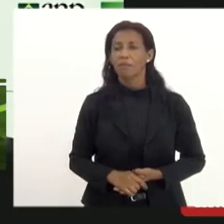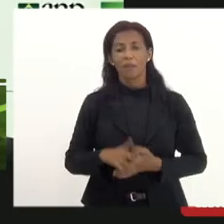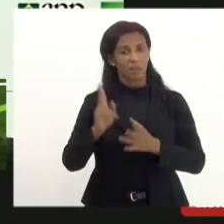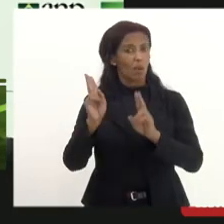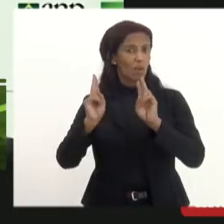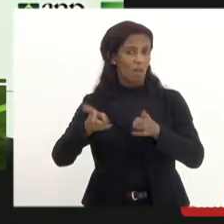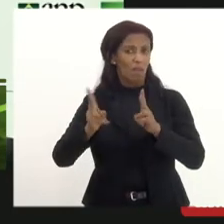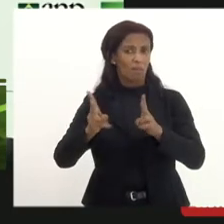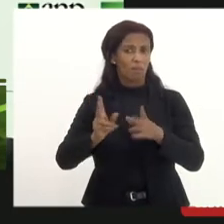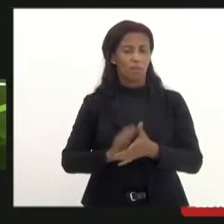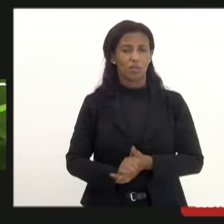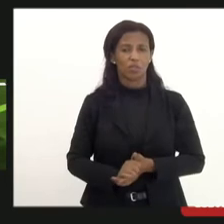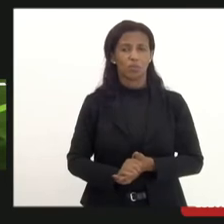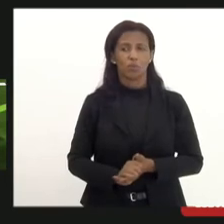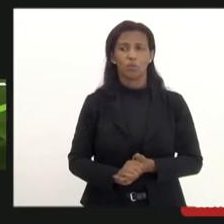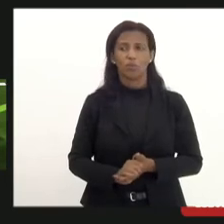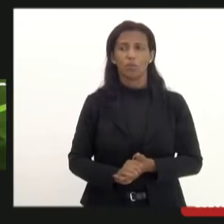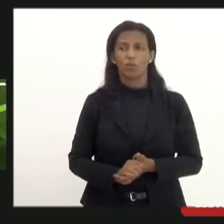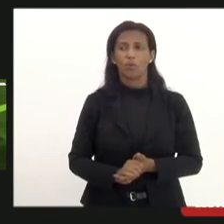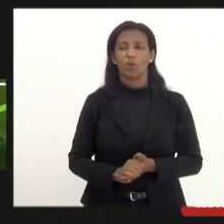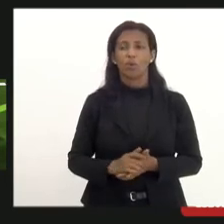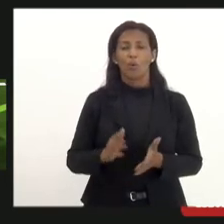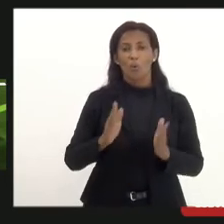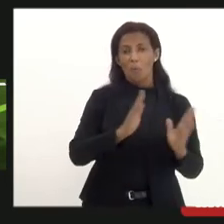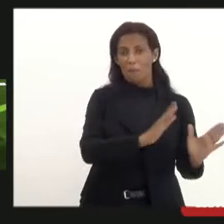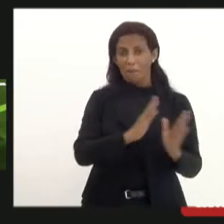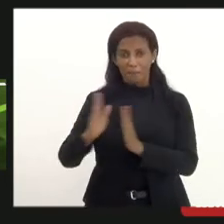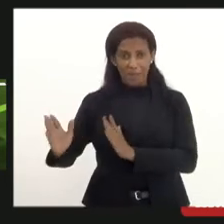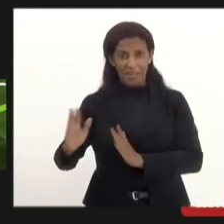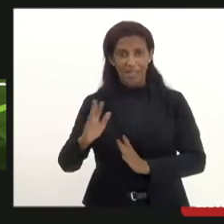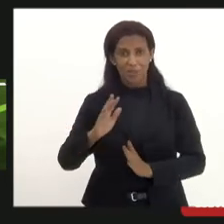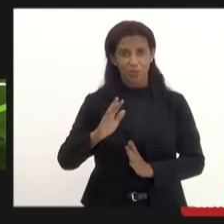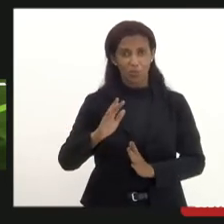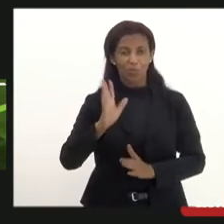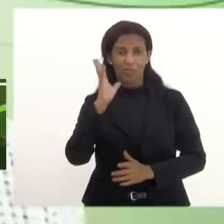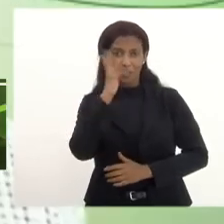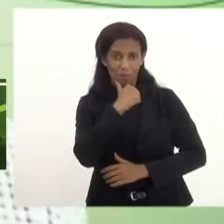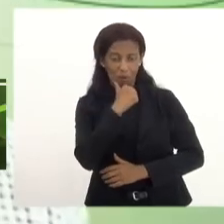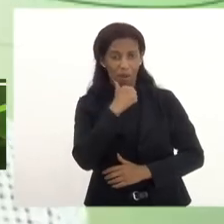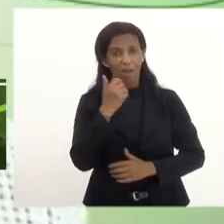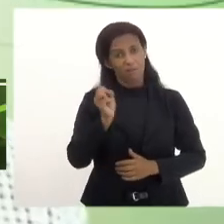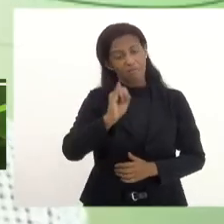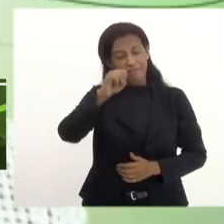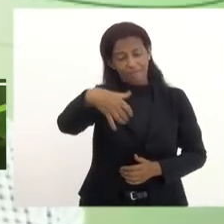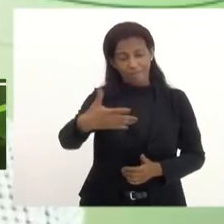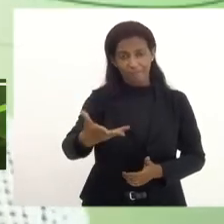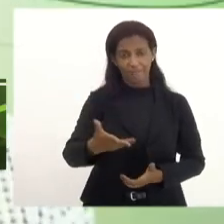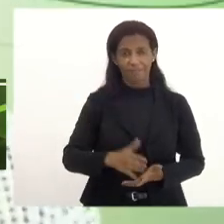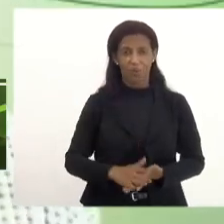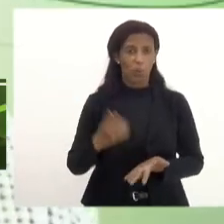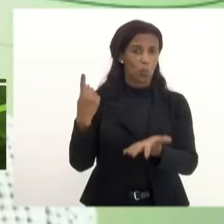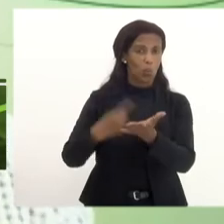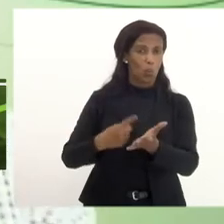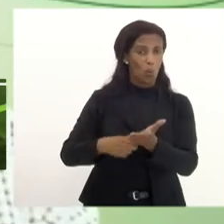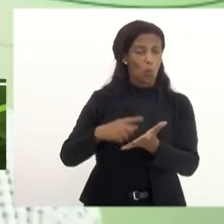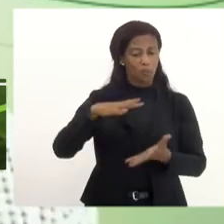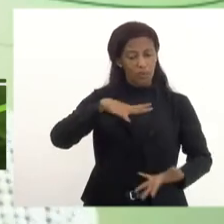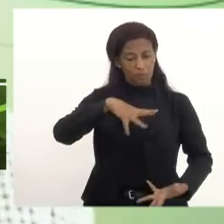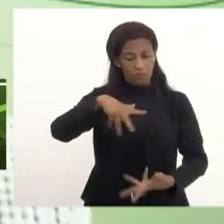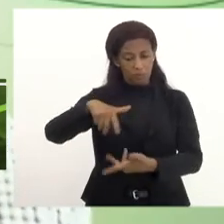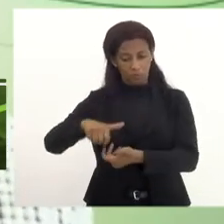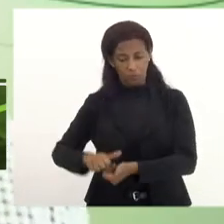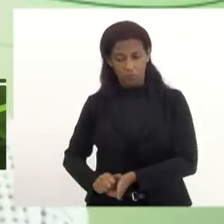assim, não tem, o período de apuração está muito longe de terminar. O compromisso é global e não